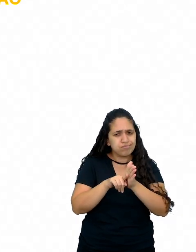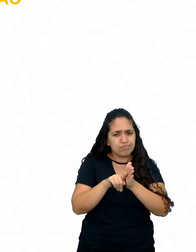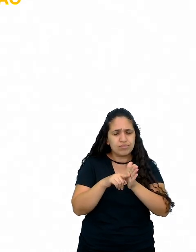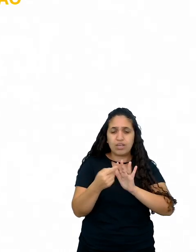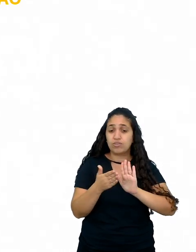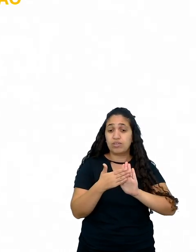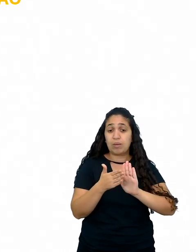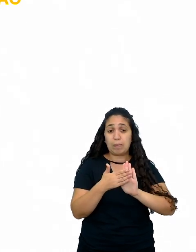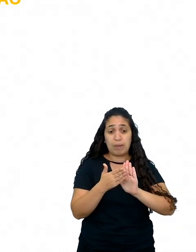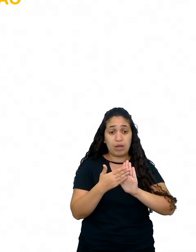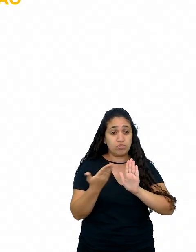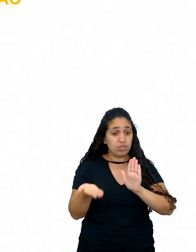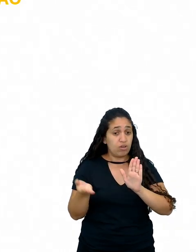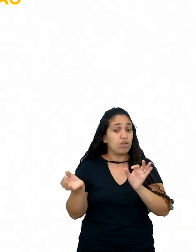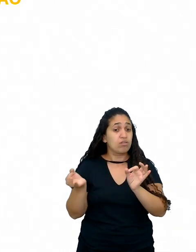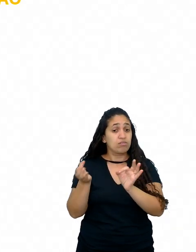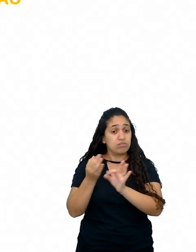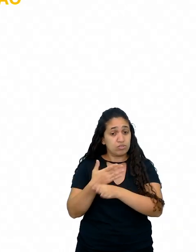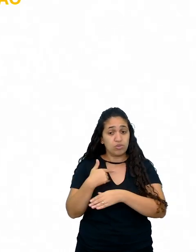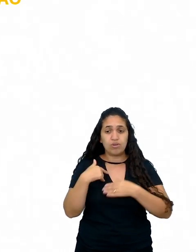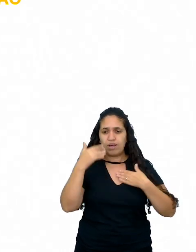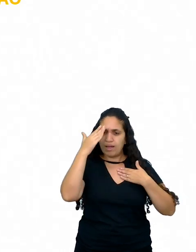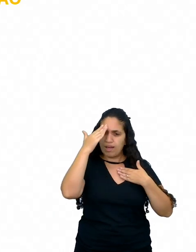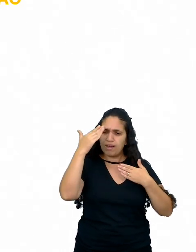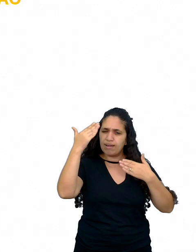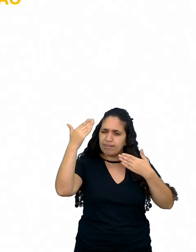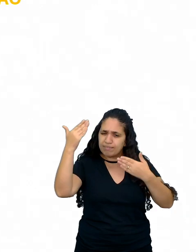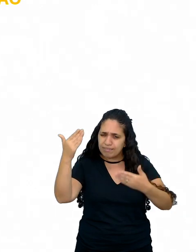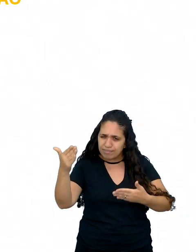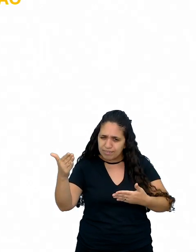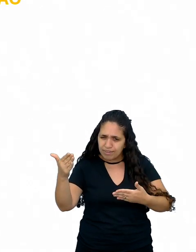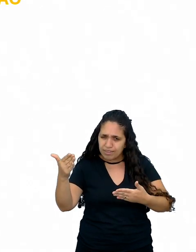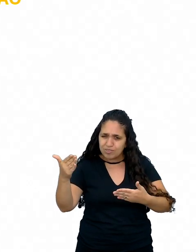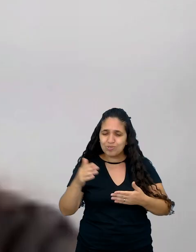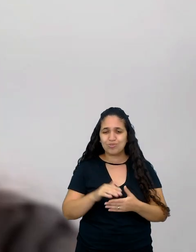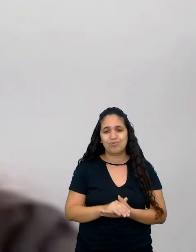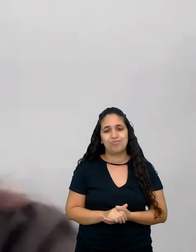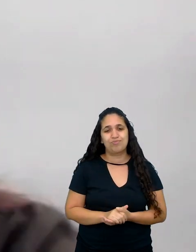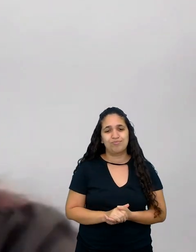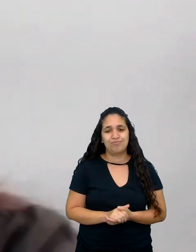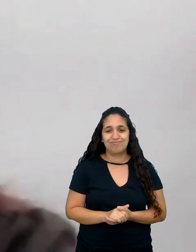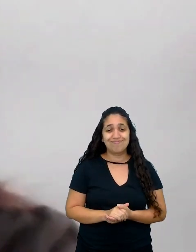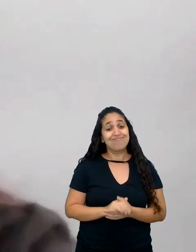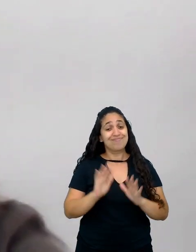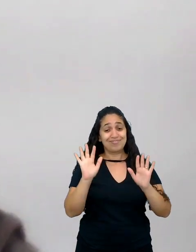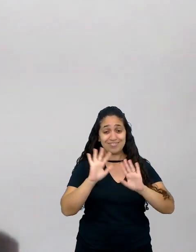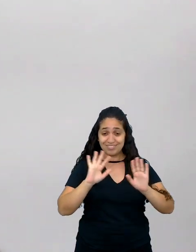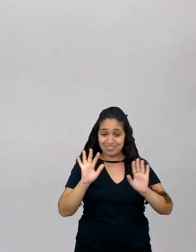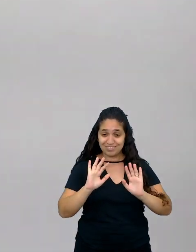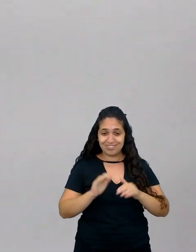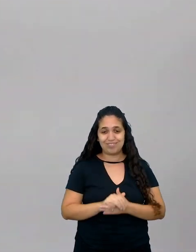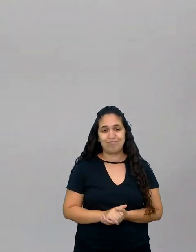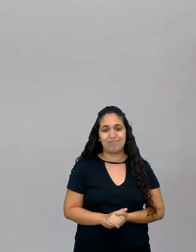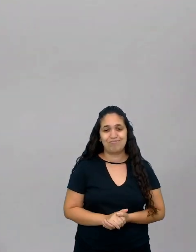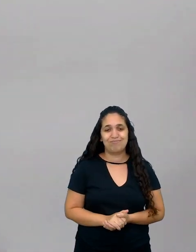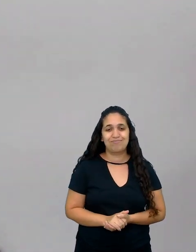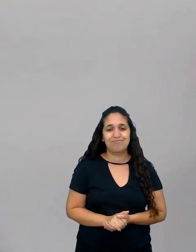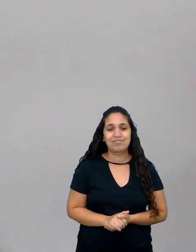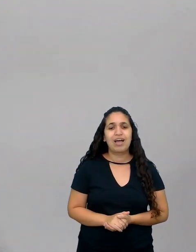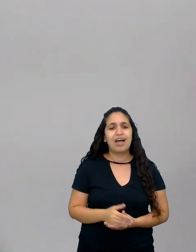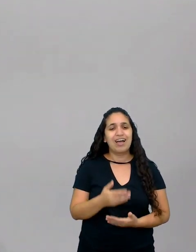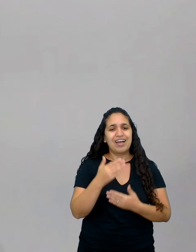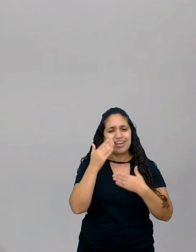pauta fosse construída. A gente agradece. Eu vou sair daqui para vocês me veem. Então, eu